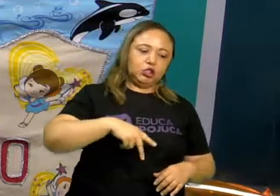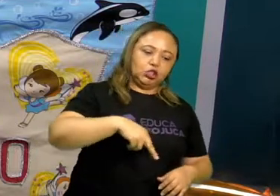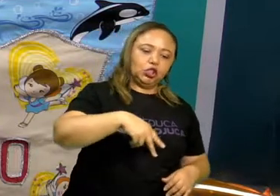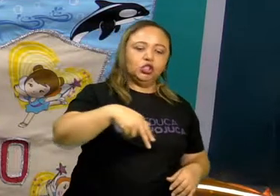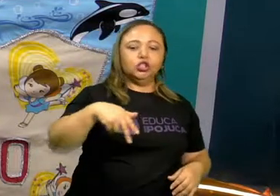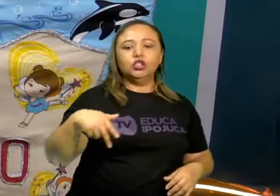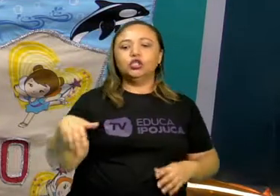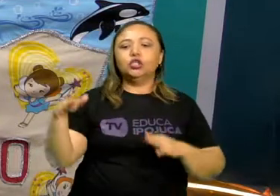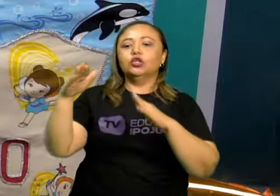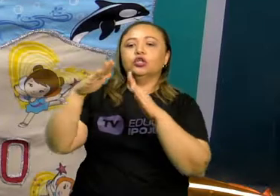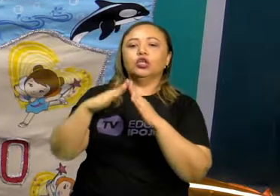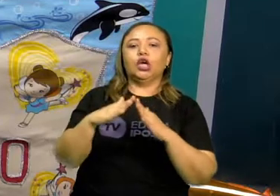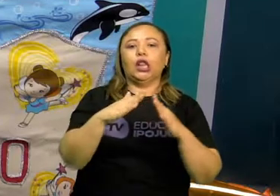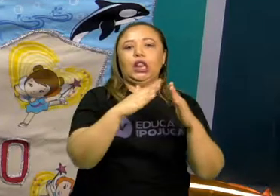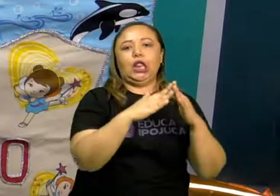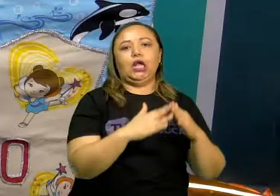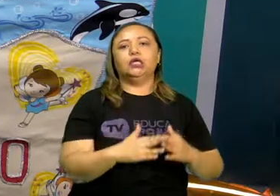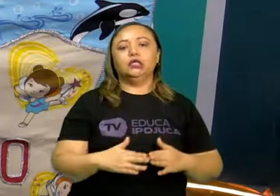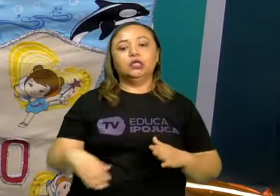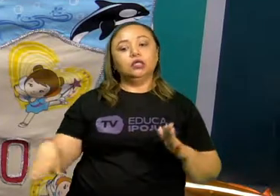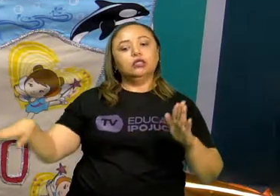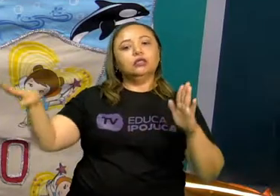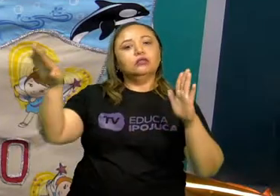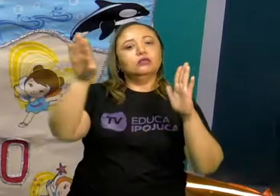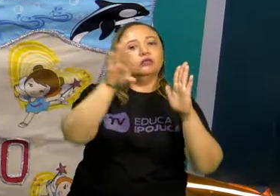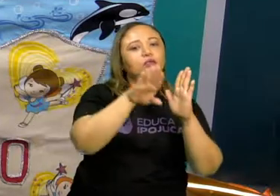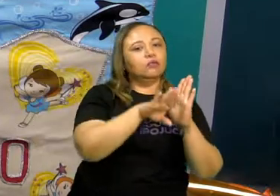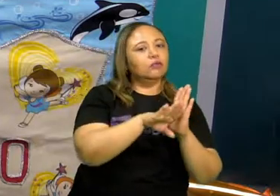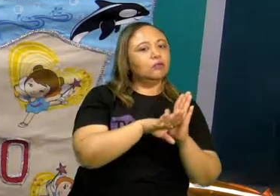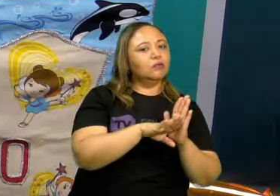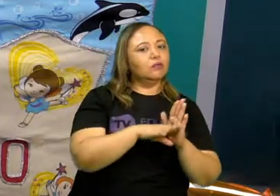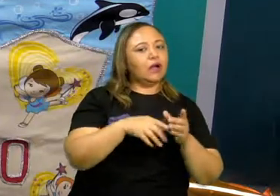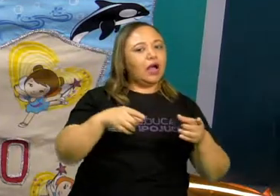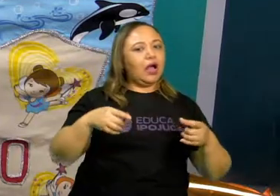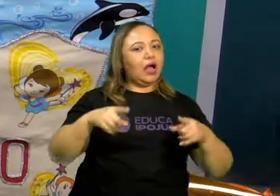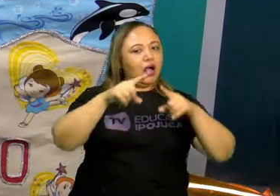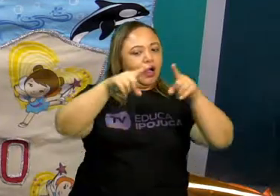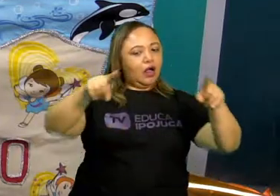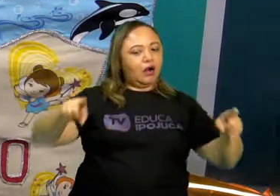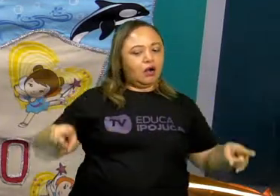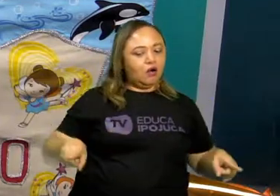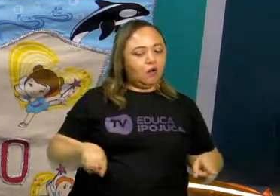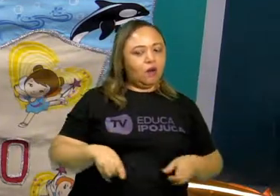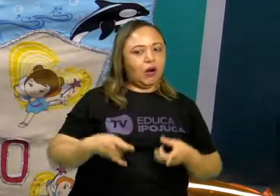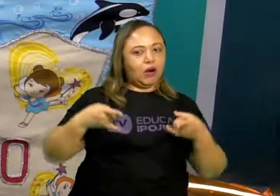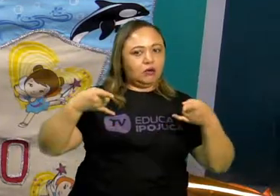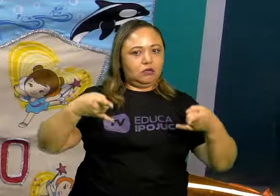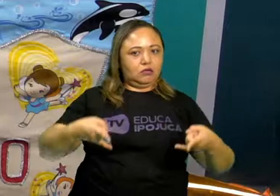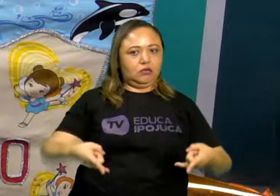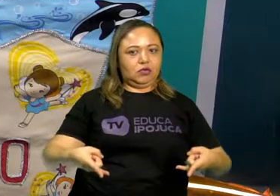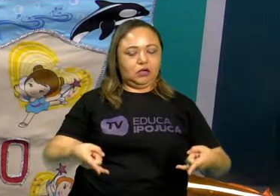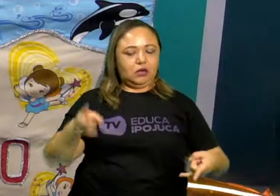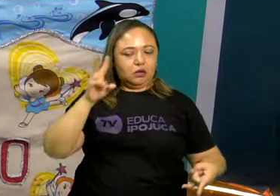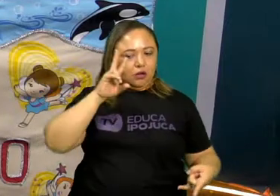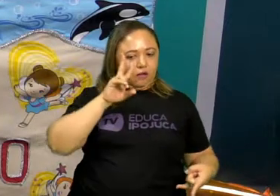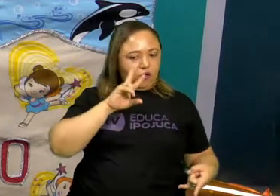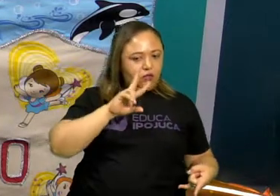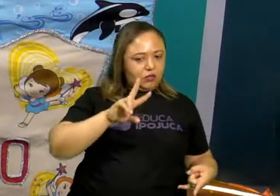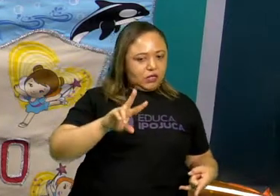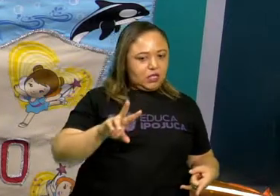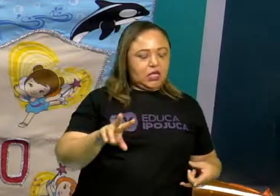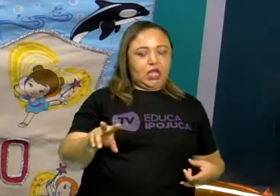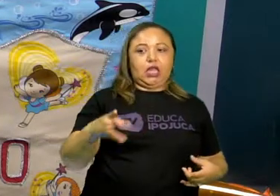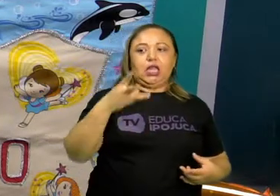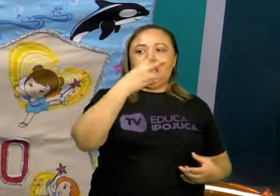Dentro de casa, tá, crianças? Chegou no quarto. Ela avistou três camas,